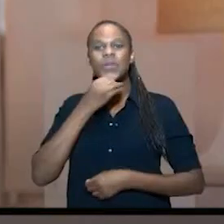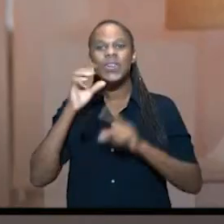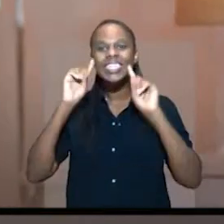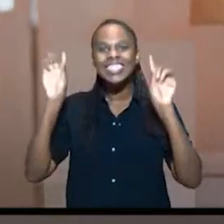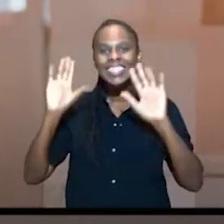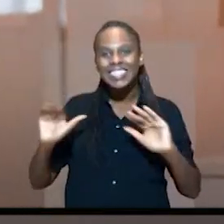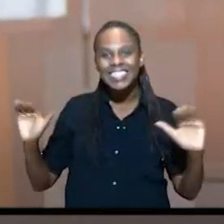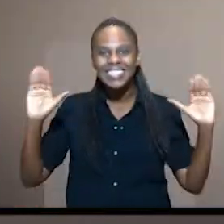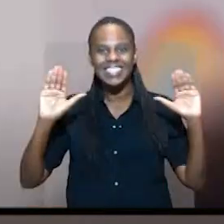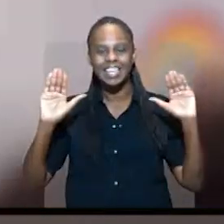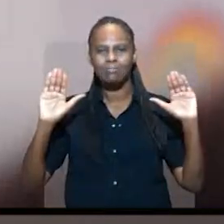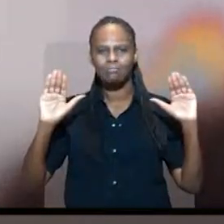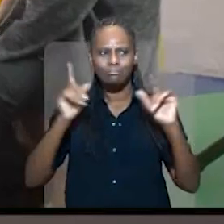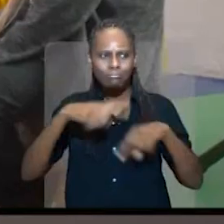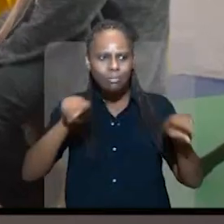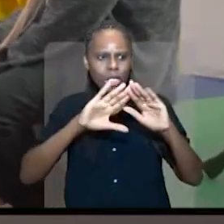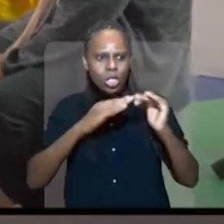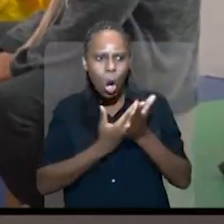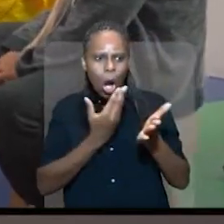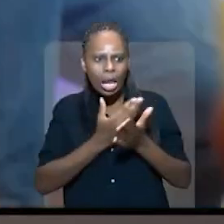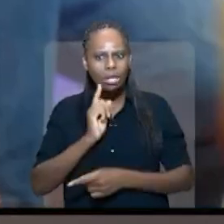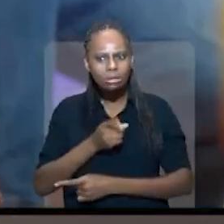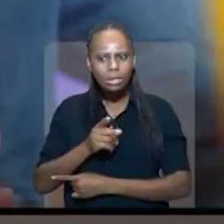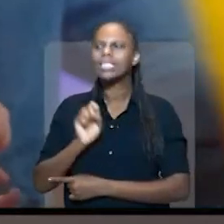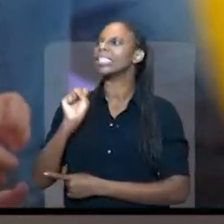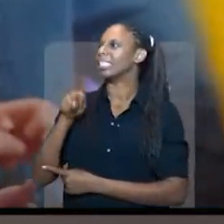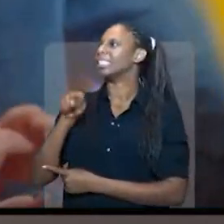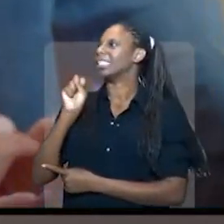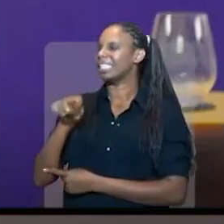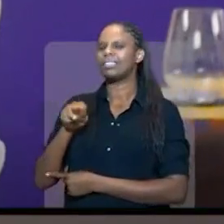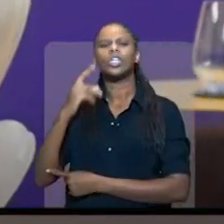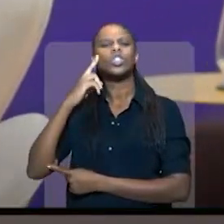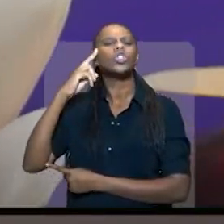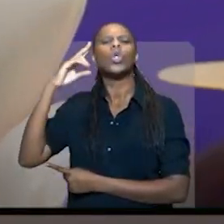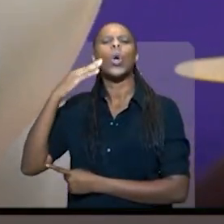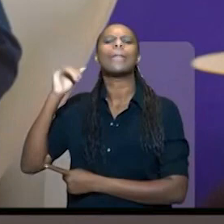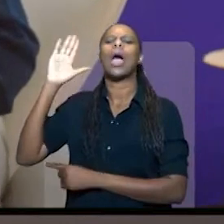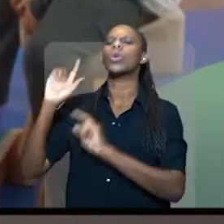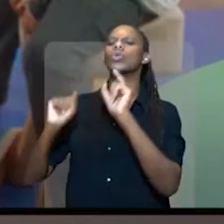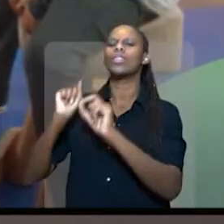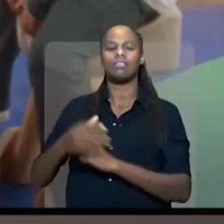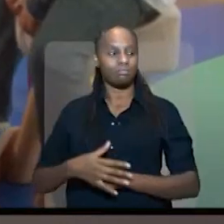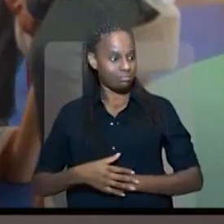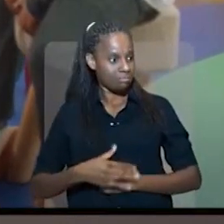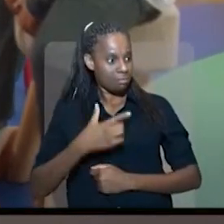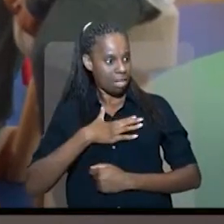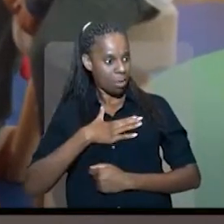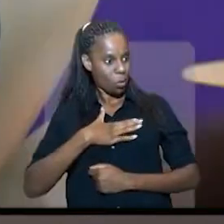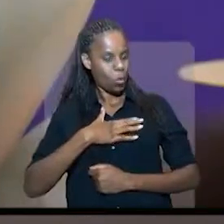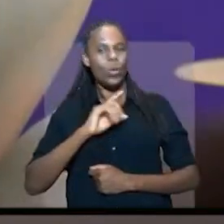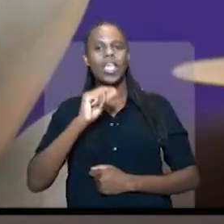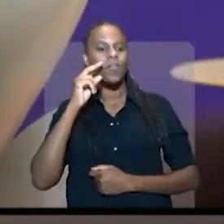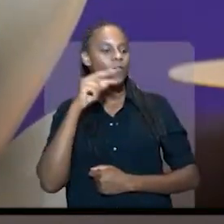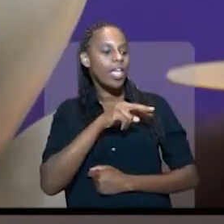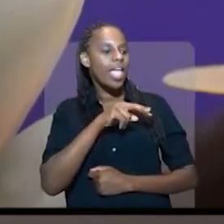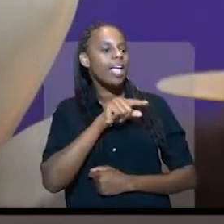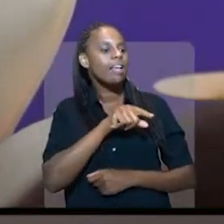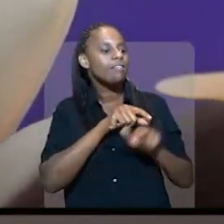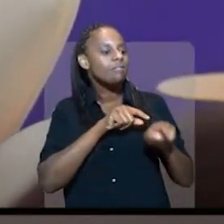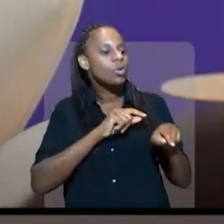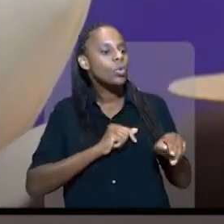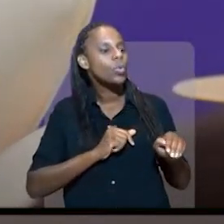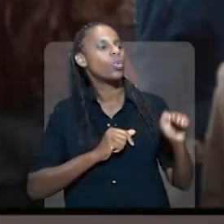Bom dia! Lula! Todo mundo tá na escola? Sim! Qual é o seu maior sonho? O meu maior sonho é ver